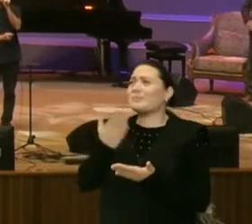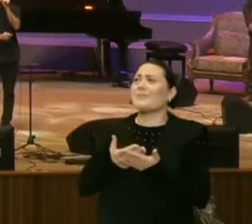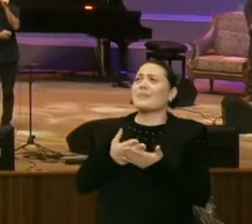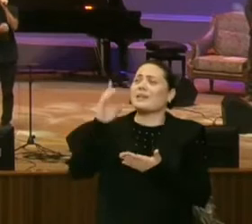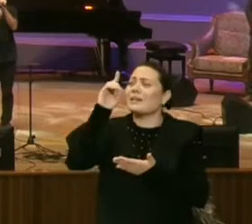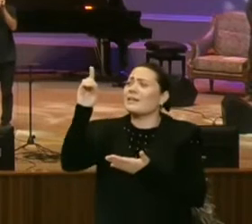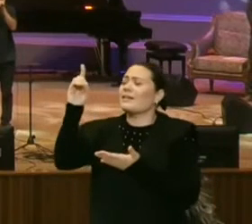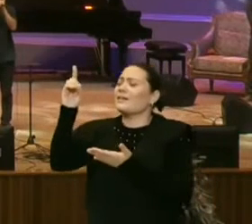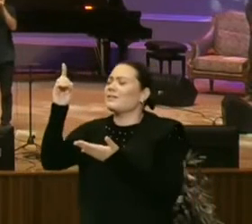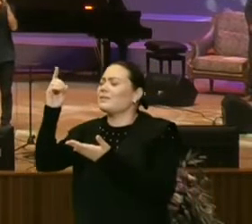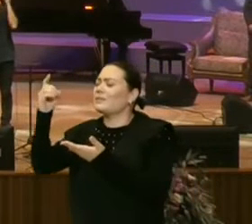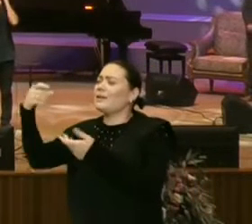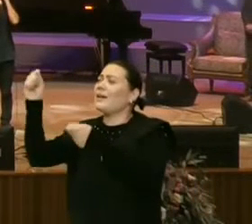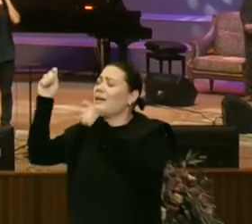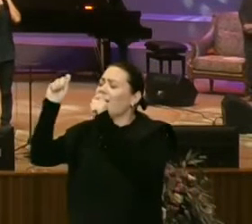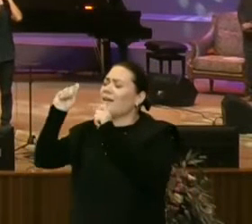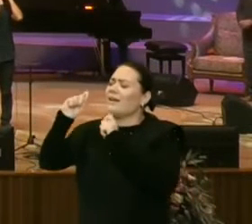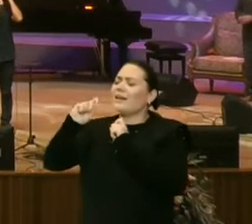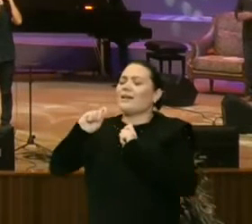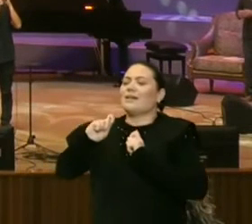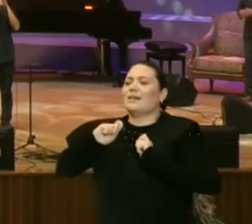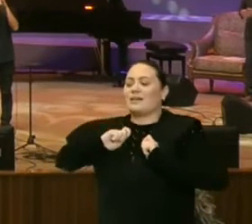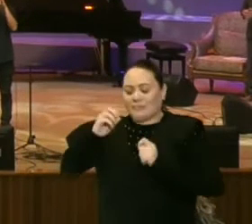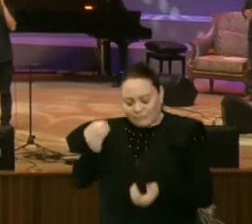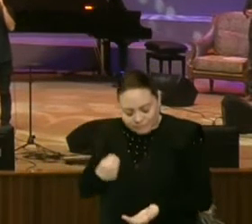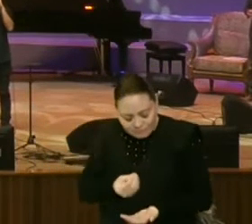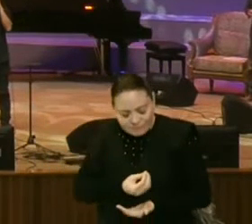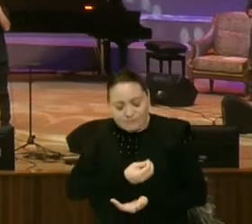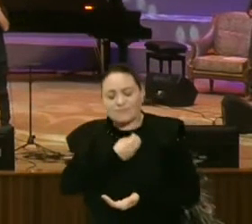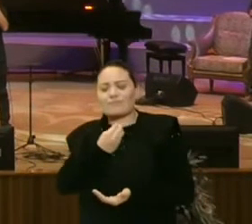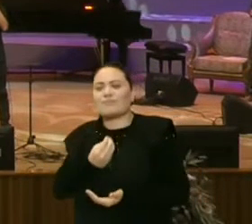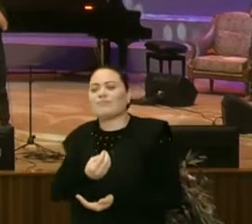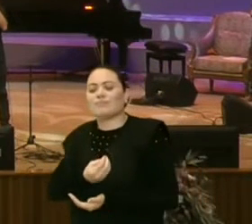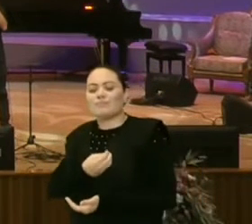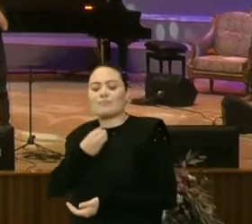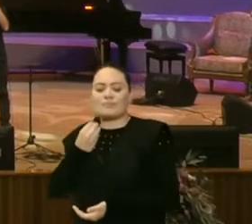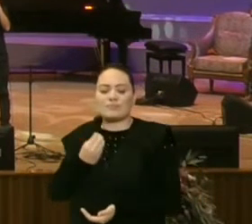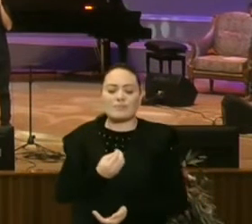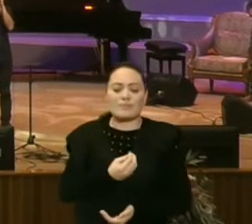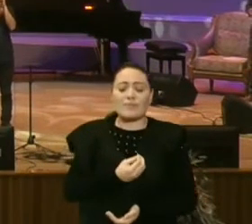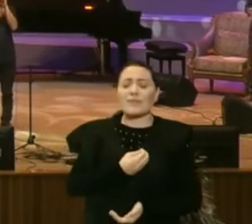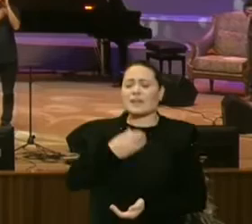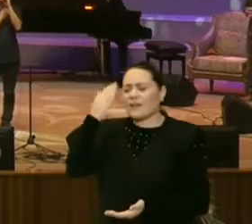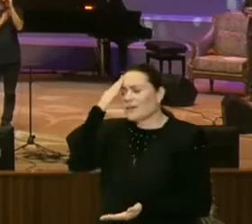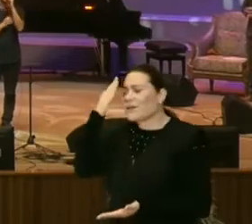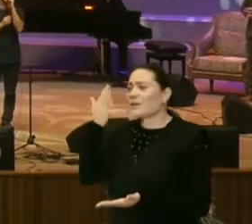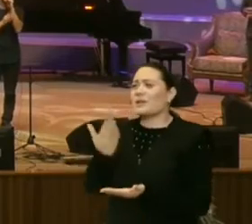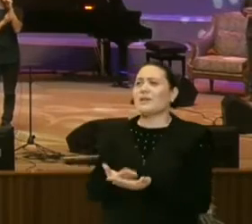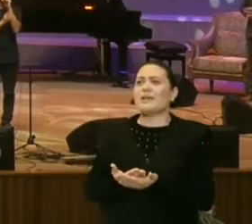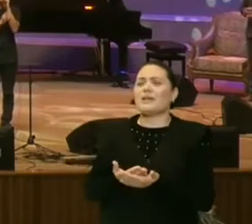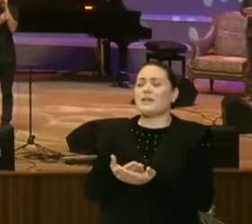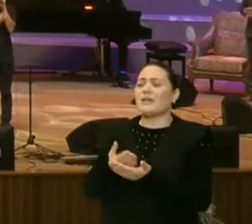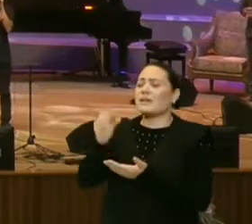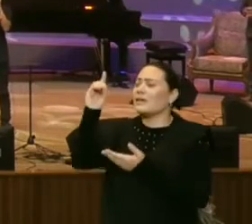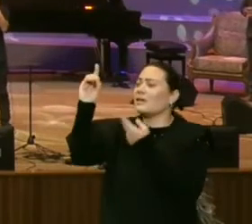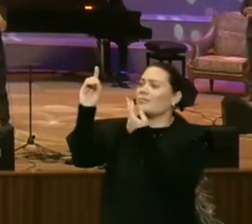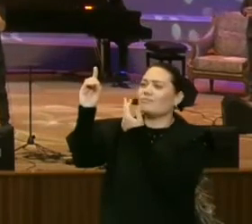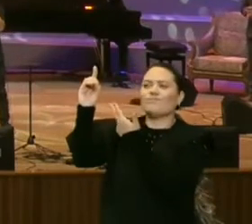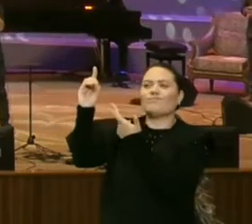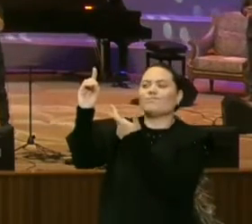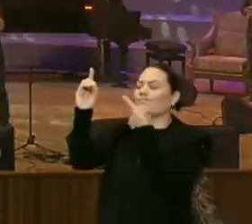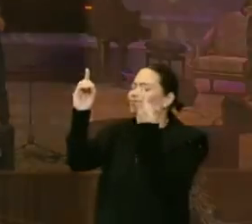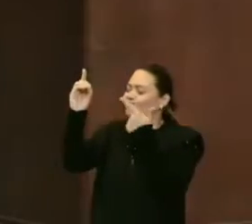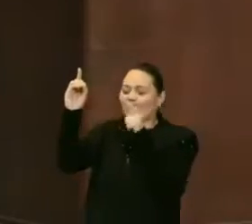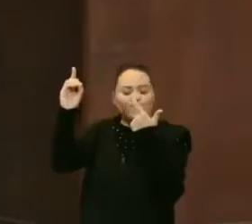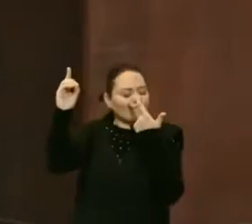Creio que Tu és a vida. Creio que